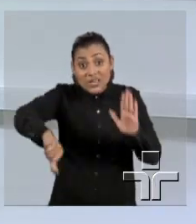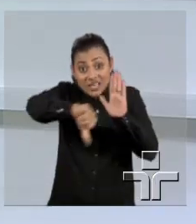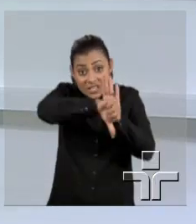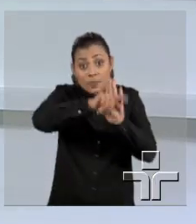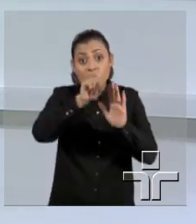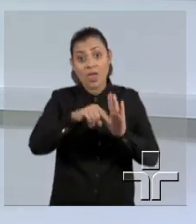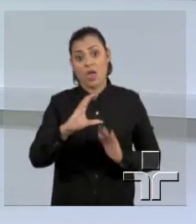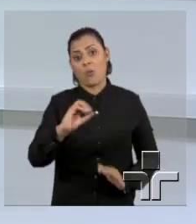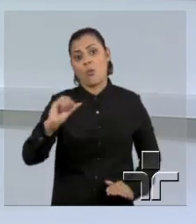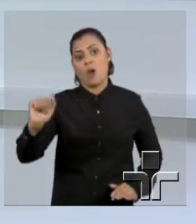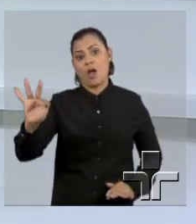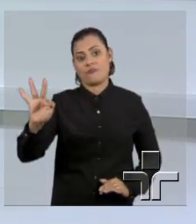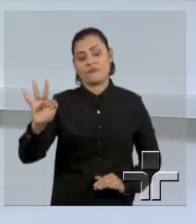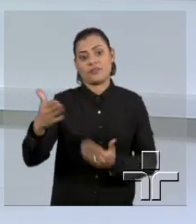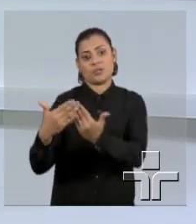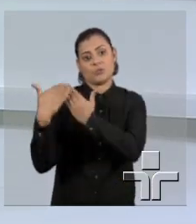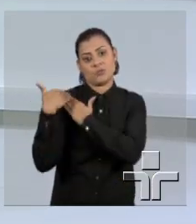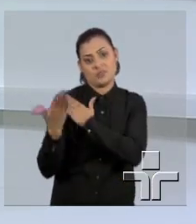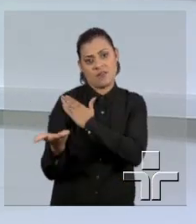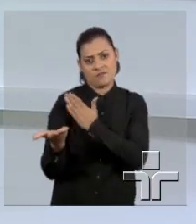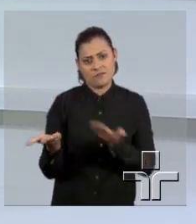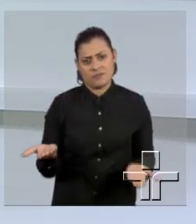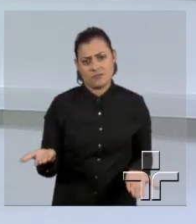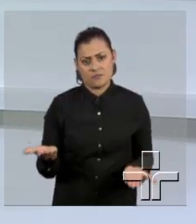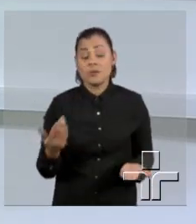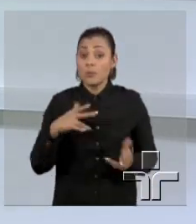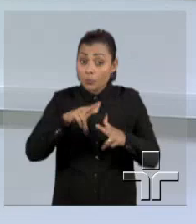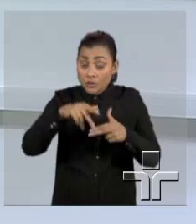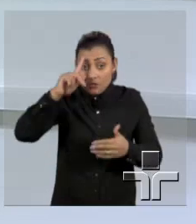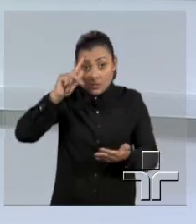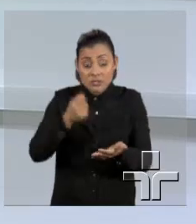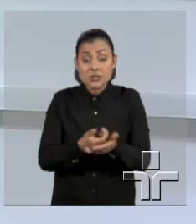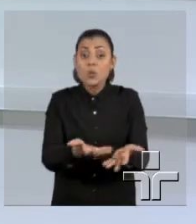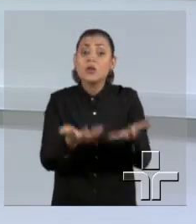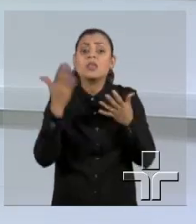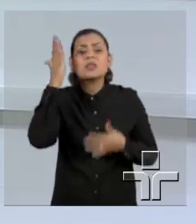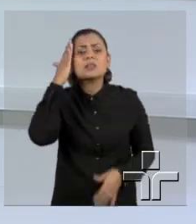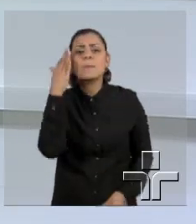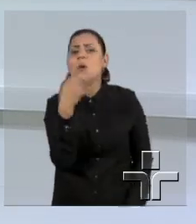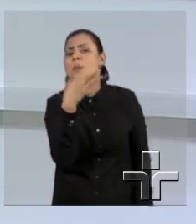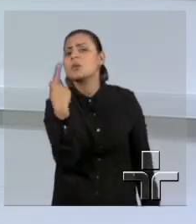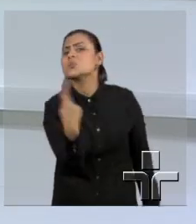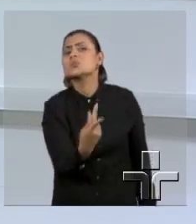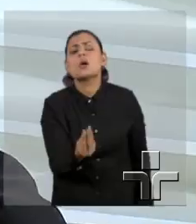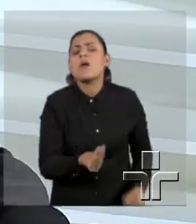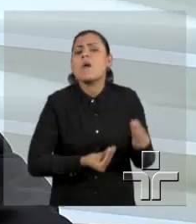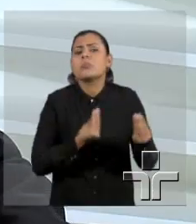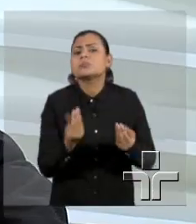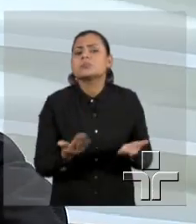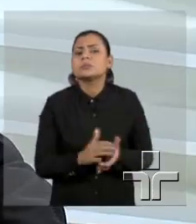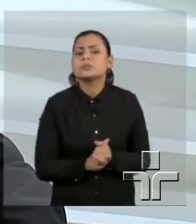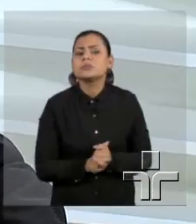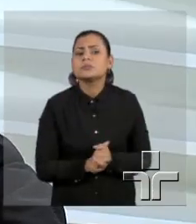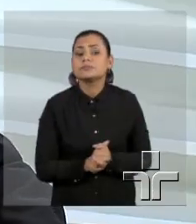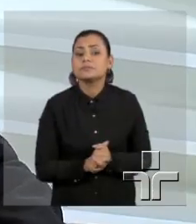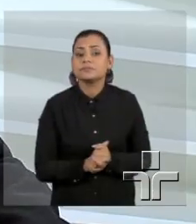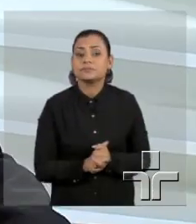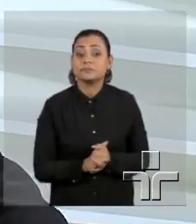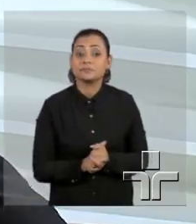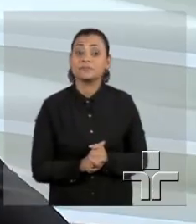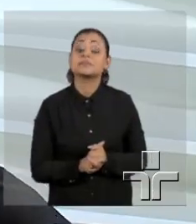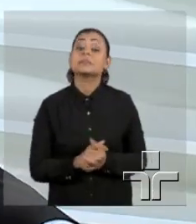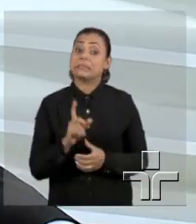do COAF. Então, diante dessa decisão, eu queria saber qual é o seu entendimento. Matéria